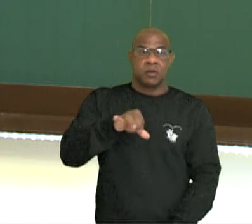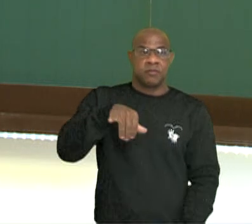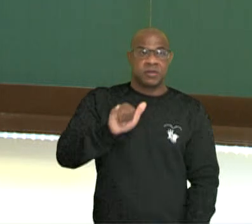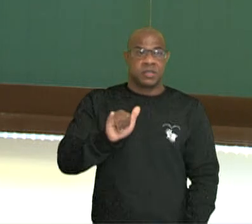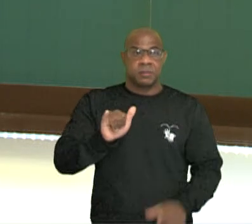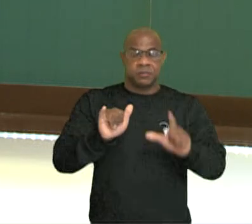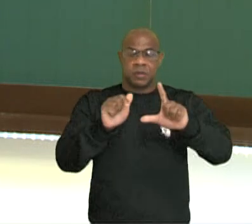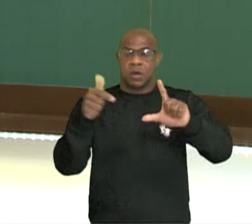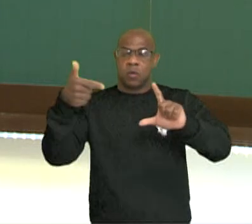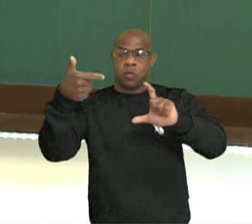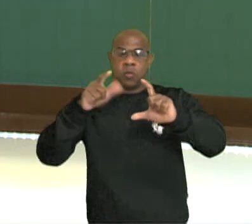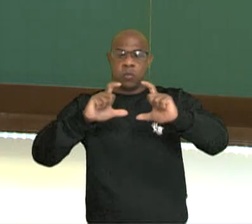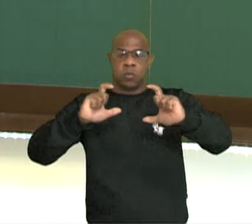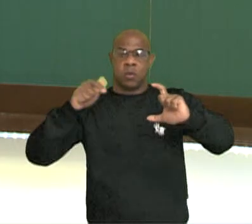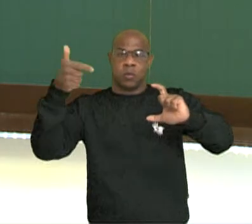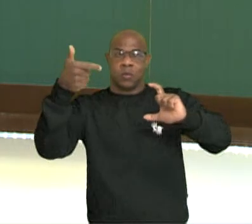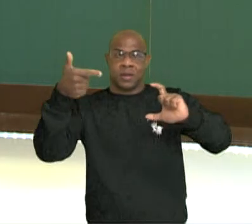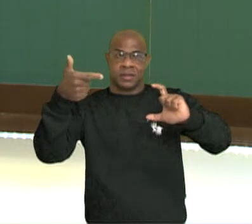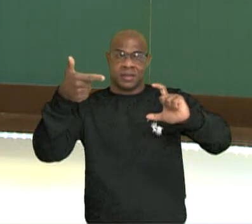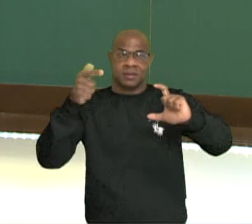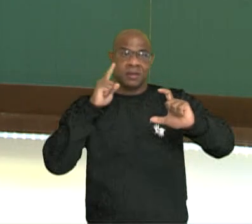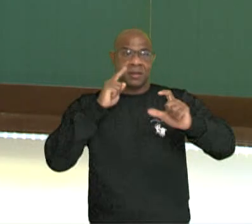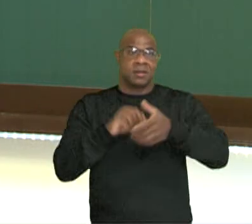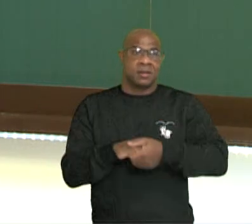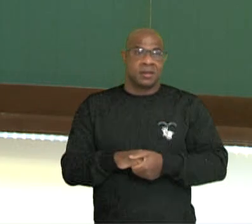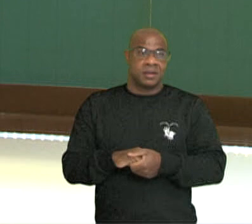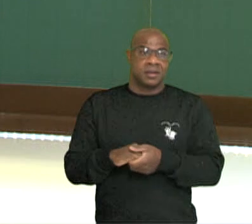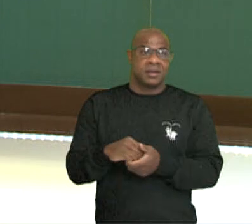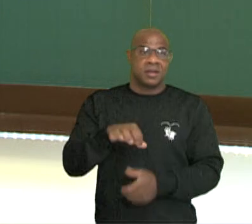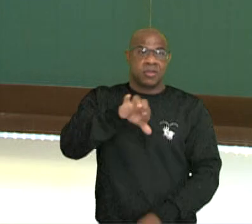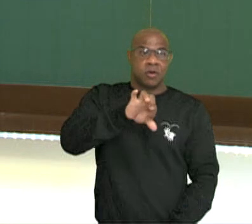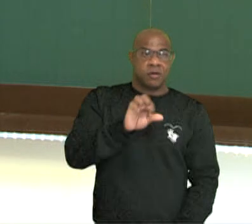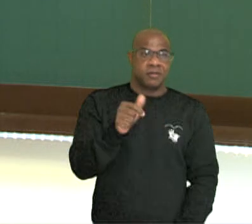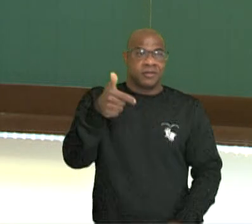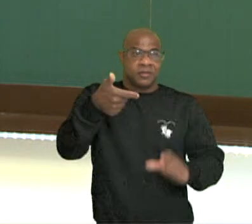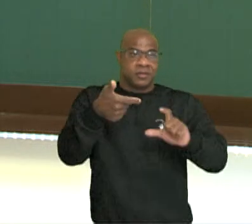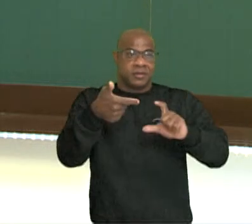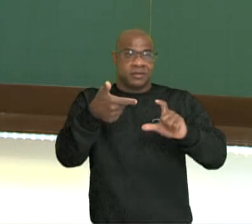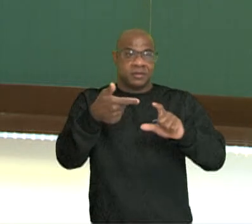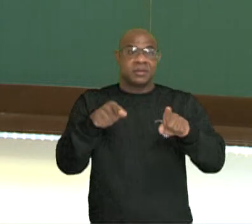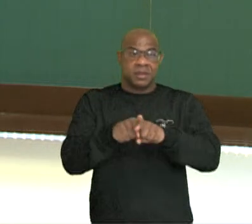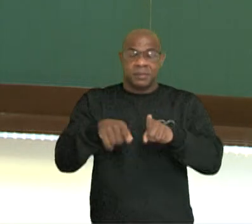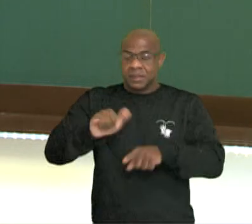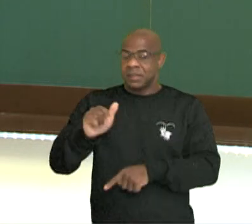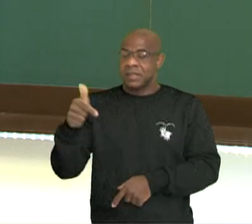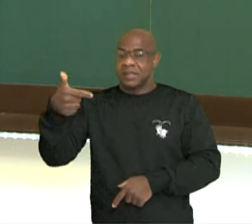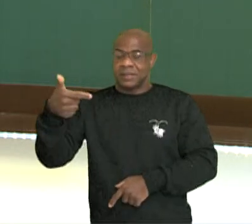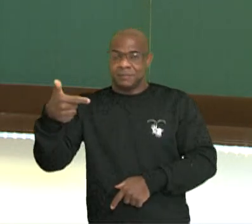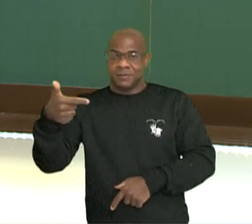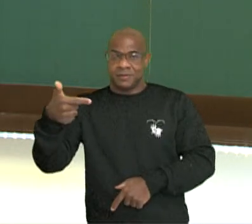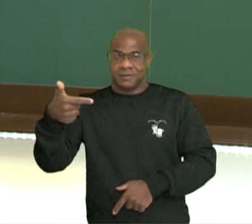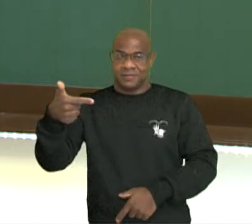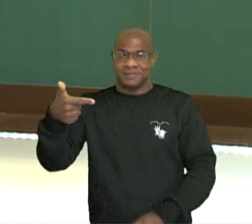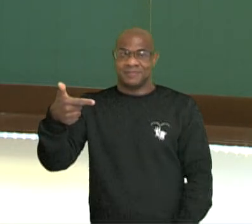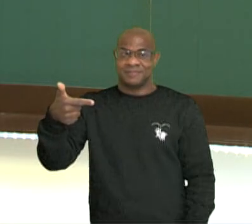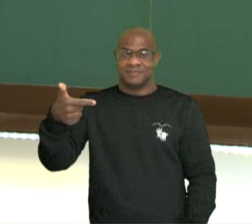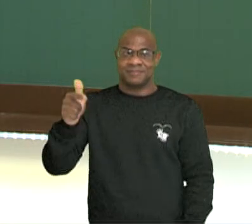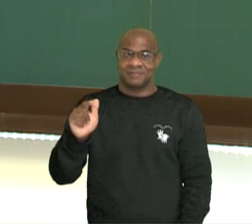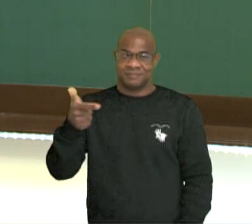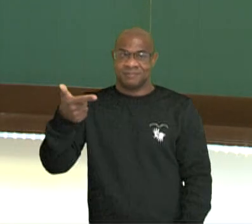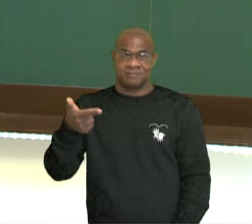9y ao quadrado, o quadrado foi distribuído aqui para o 9, também foi para o y, porque está tudo dentro do